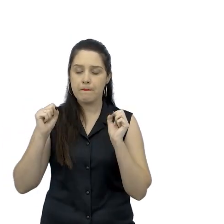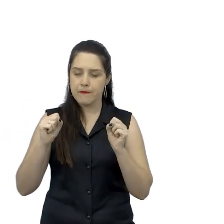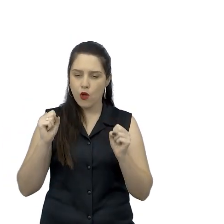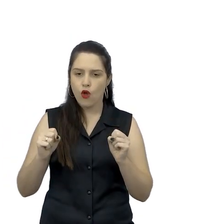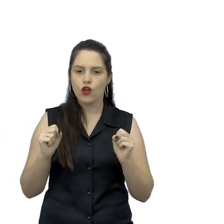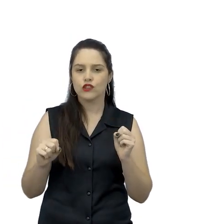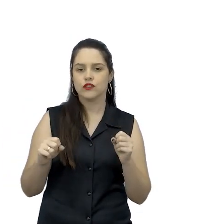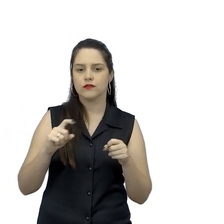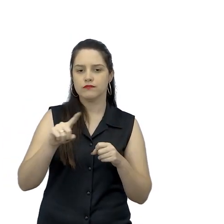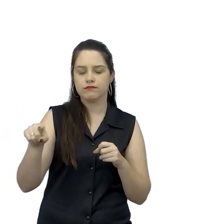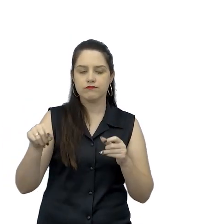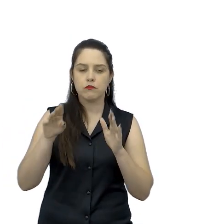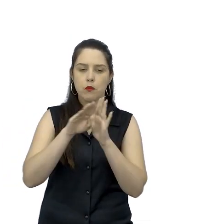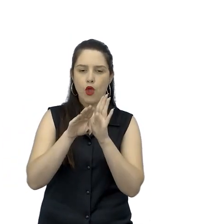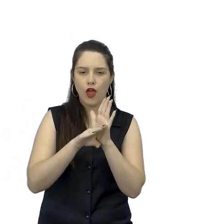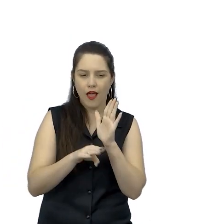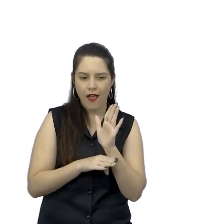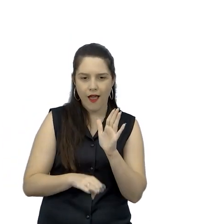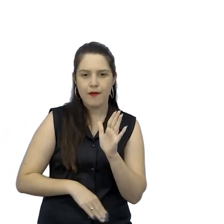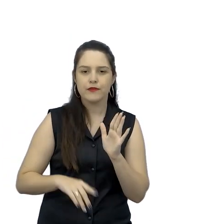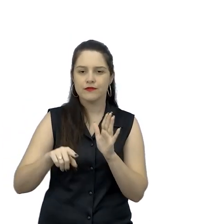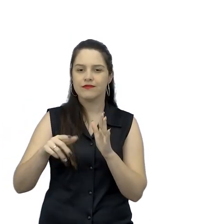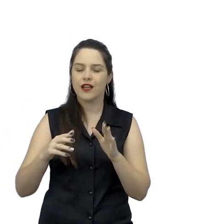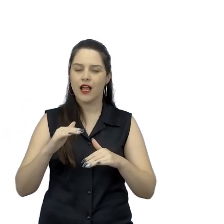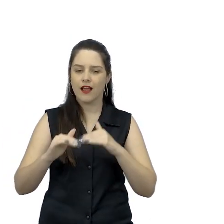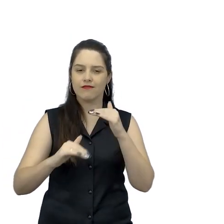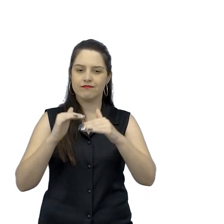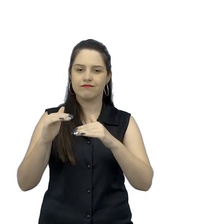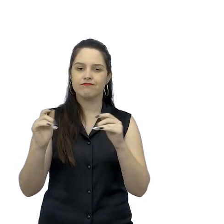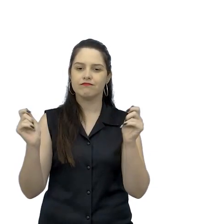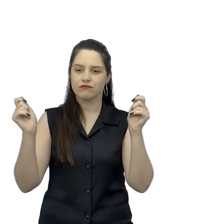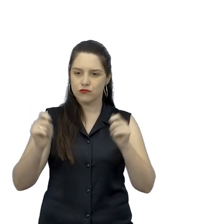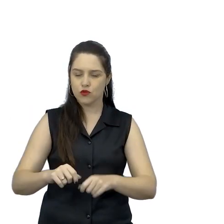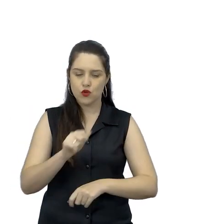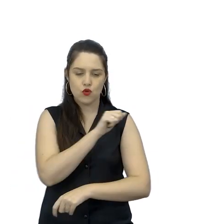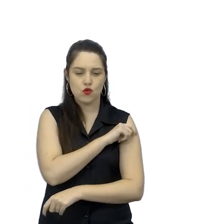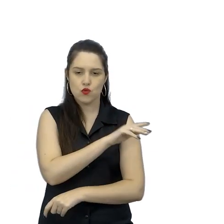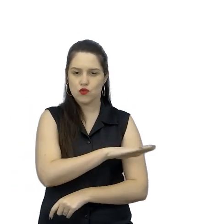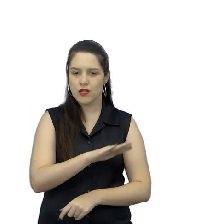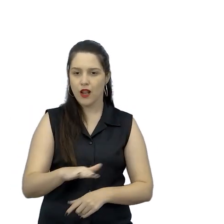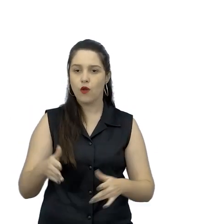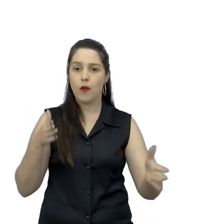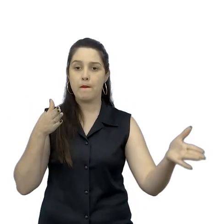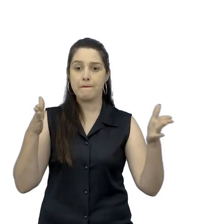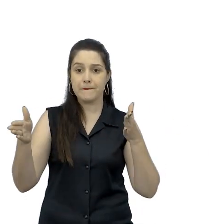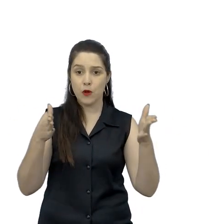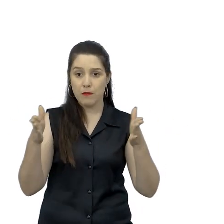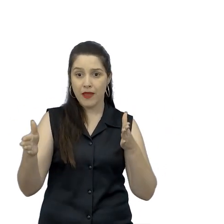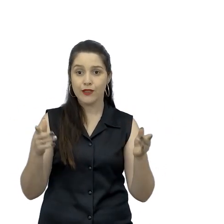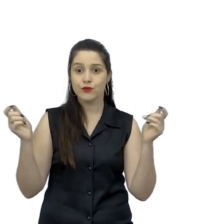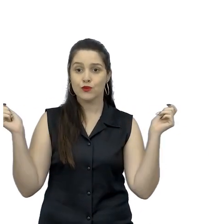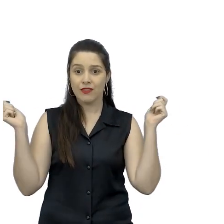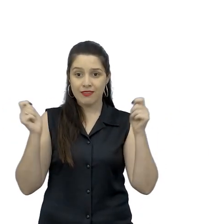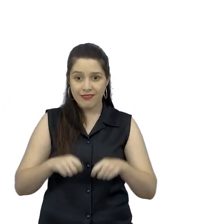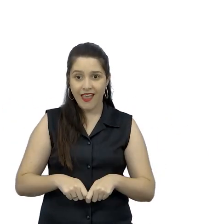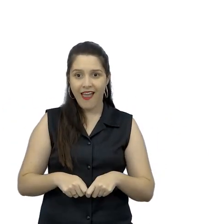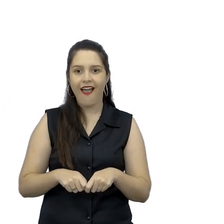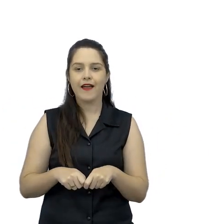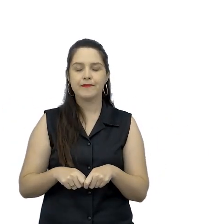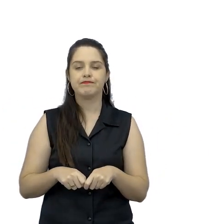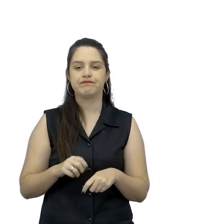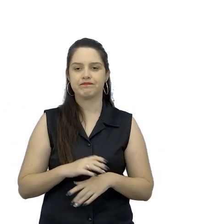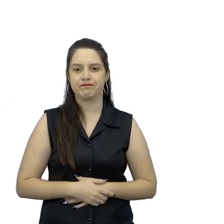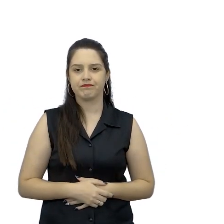questões problematizadoras e os levantamentos de conhecimentos prévios dos alunos, né? É um momento para a gente realmente fazer esse